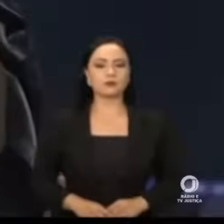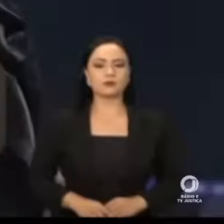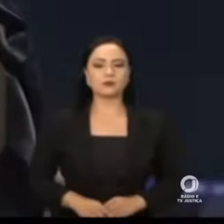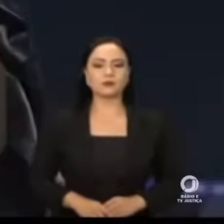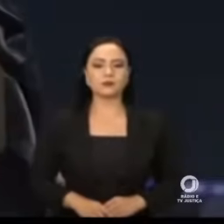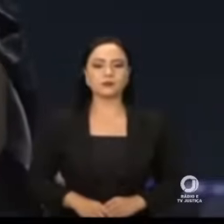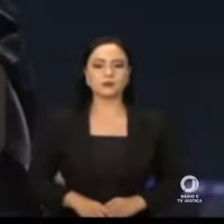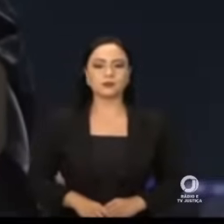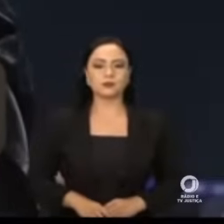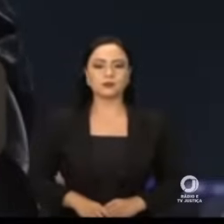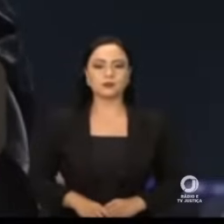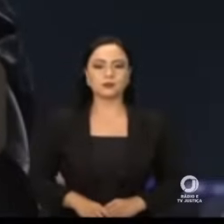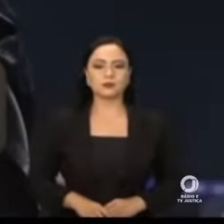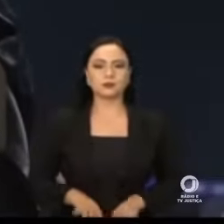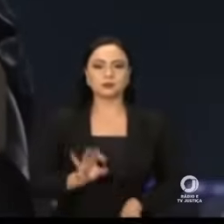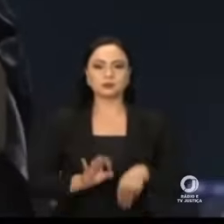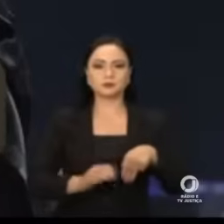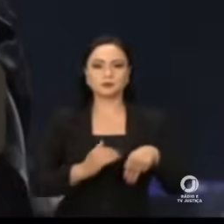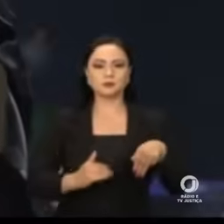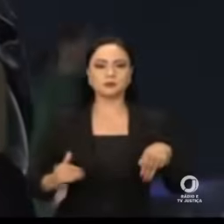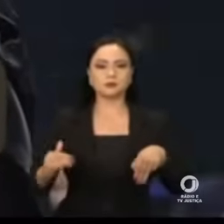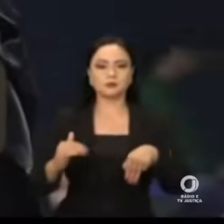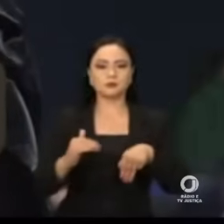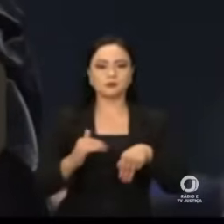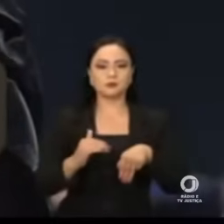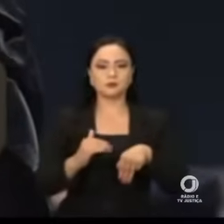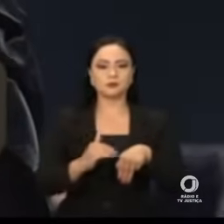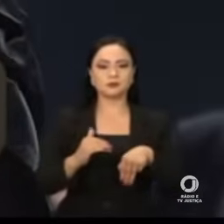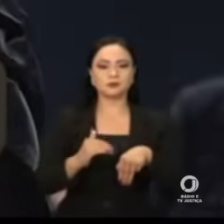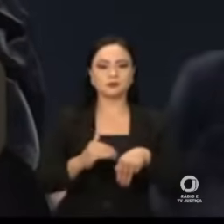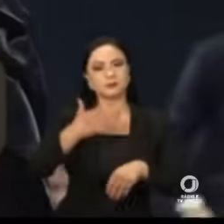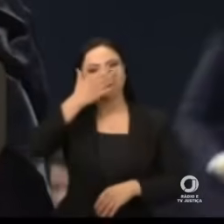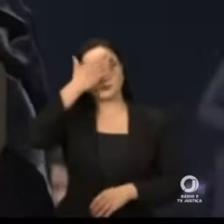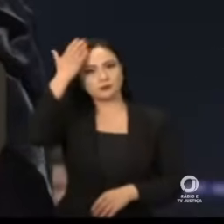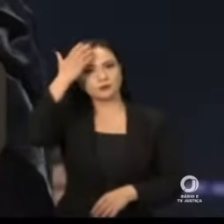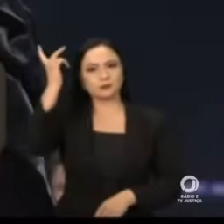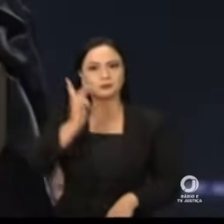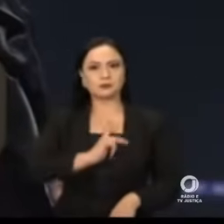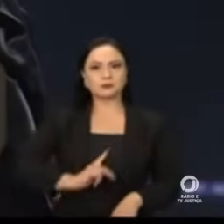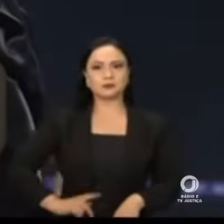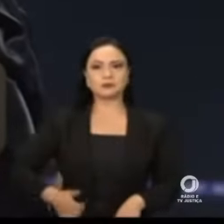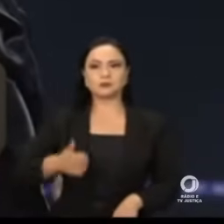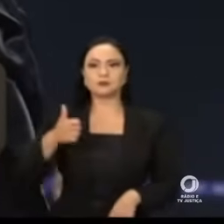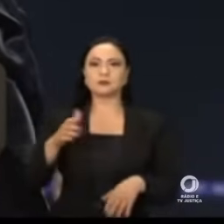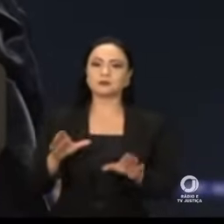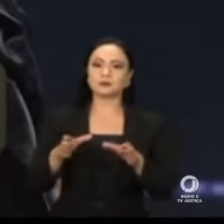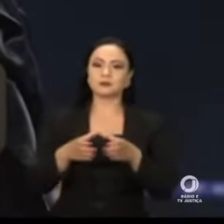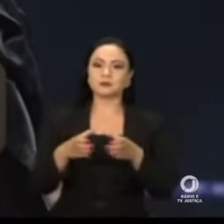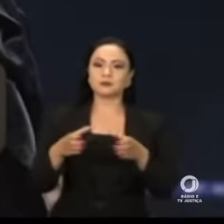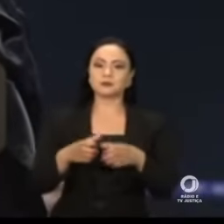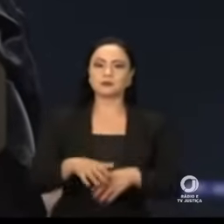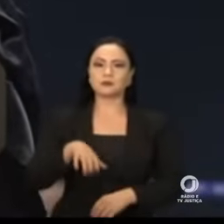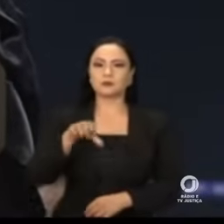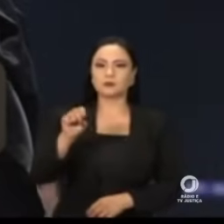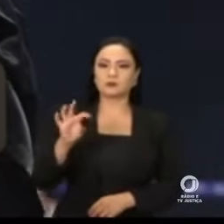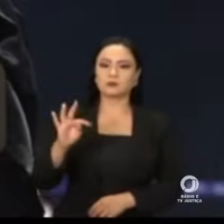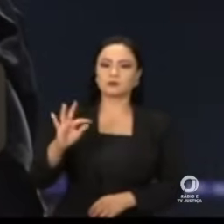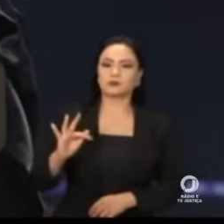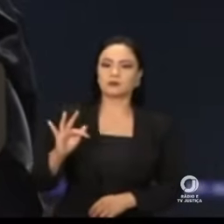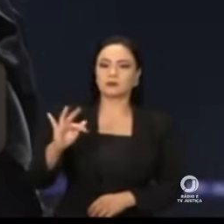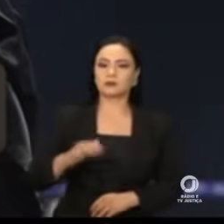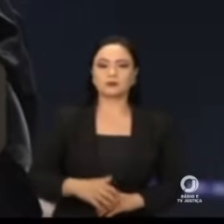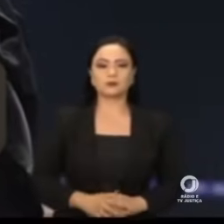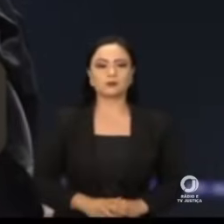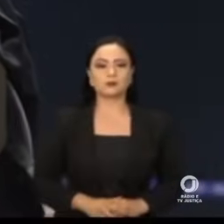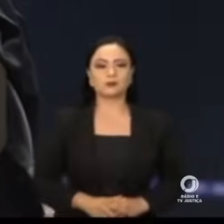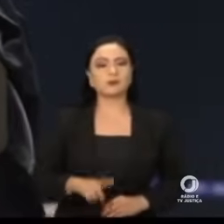Excelentíssimo senhor ministro Cristiano Zanin, presidente da primeira turma do Egrégio Supremo Tribunal Federal,